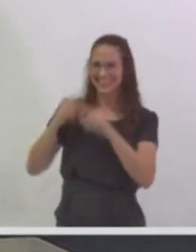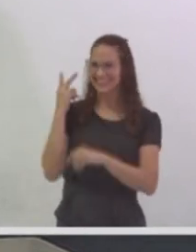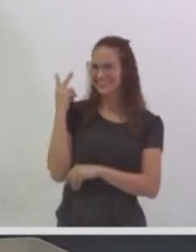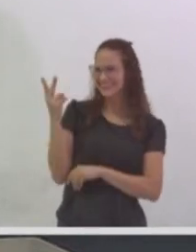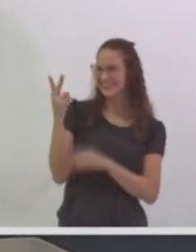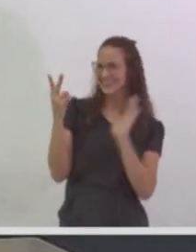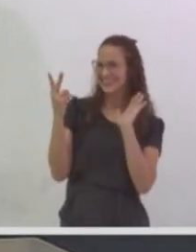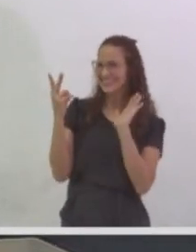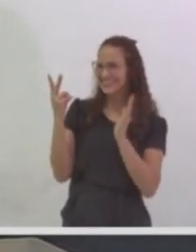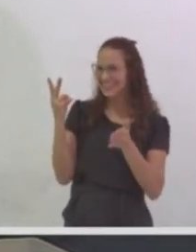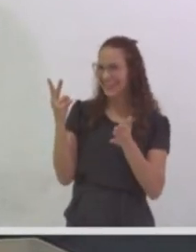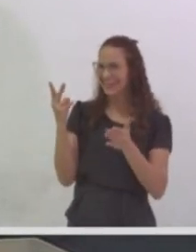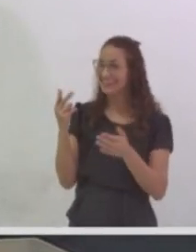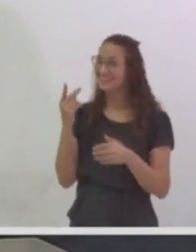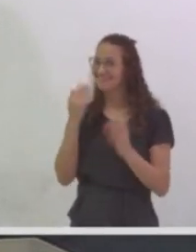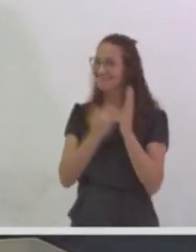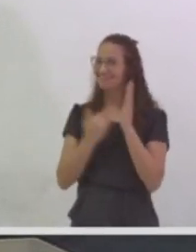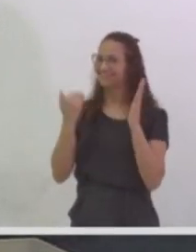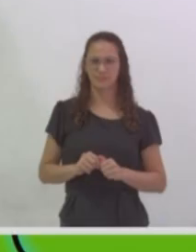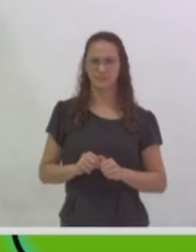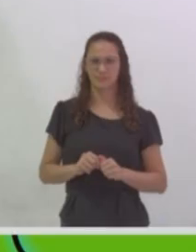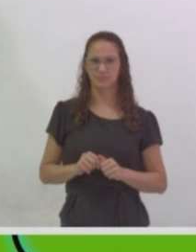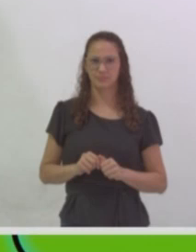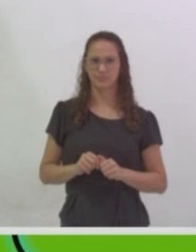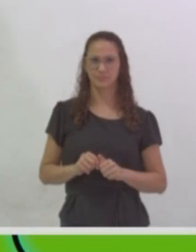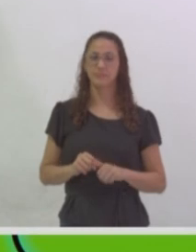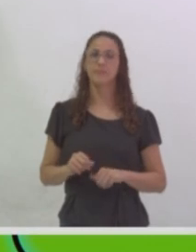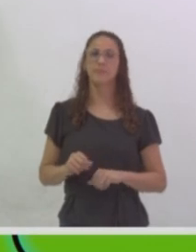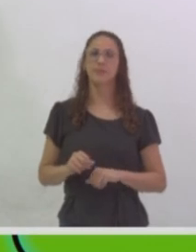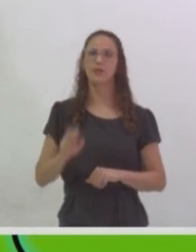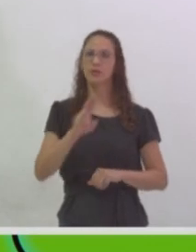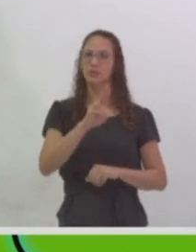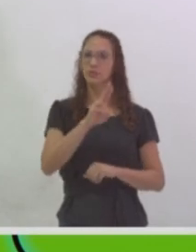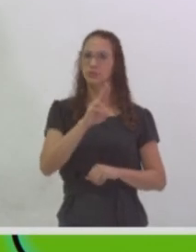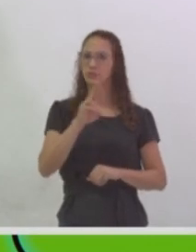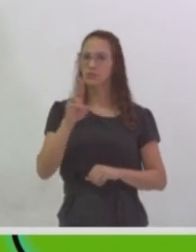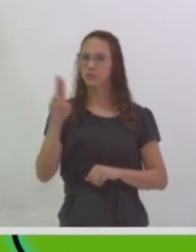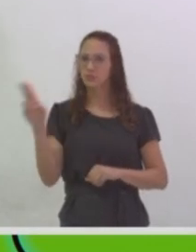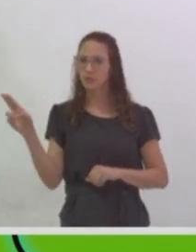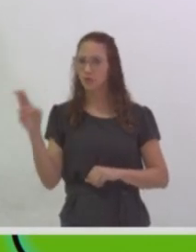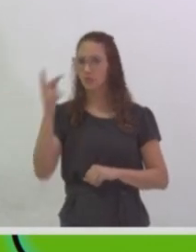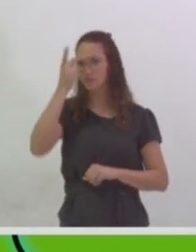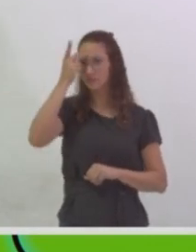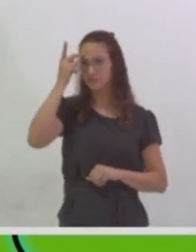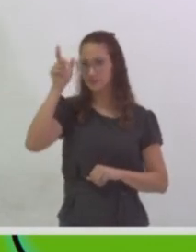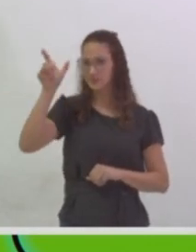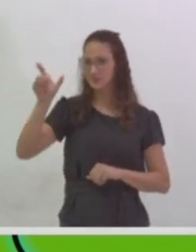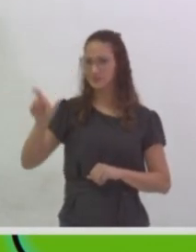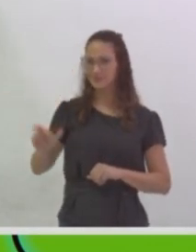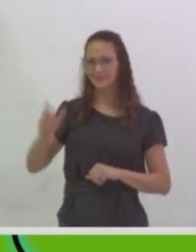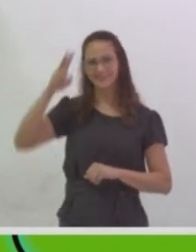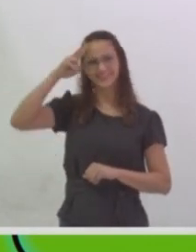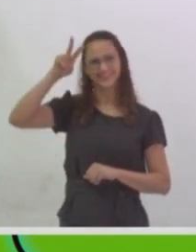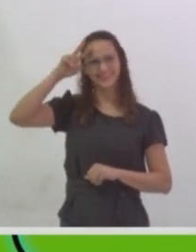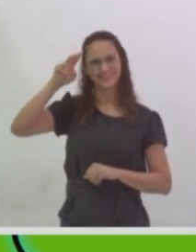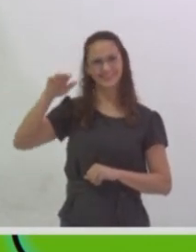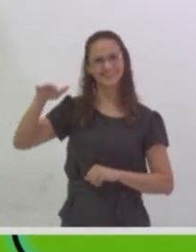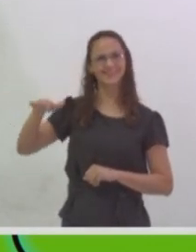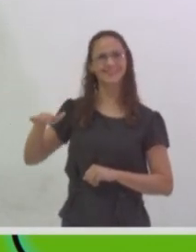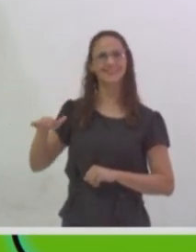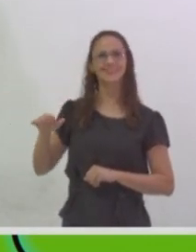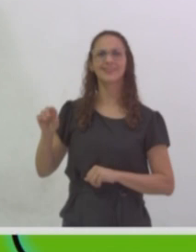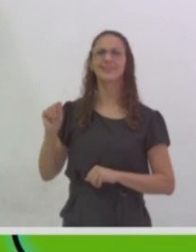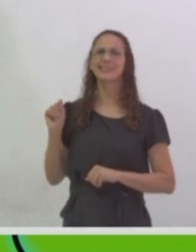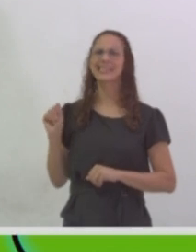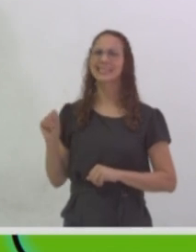Legal? Vem comigo, vai para a tela. Vamos lá. Qual o nome do nosso personagem? Olha aí, ó. Nós temos três crianças